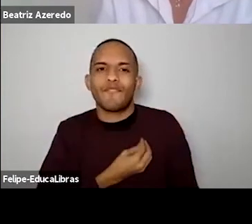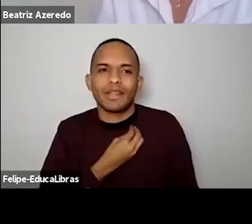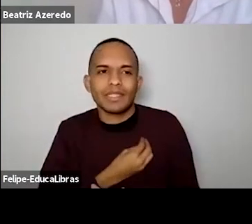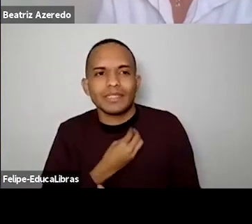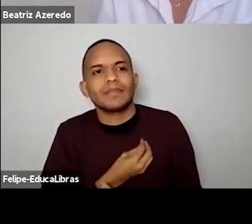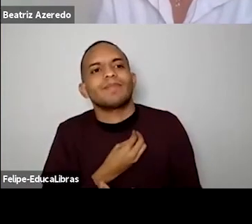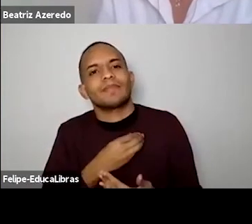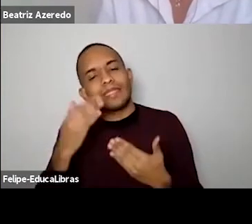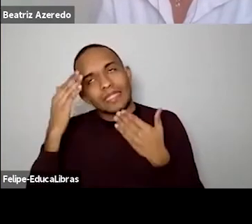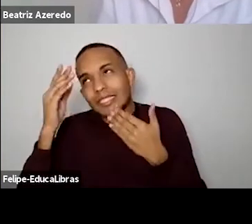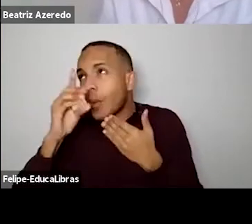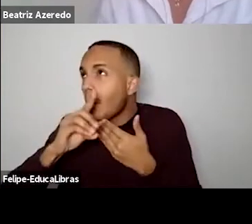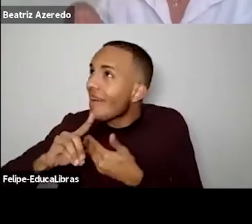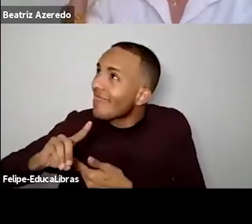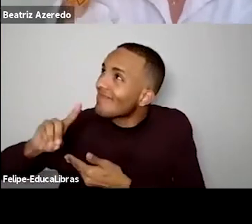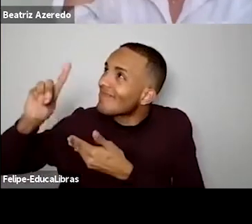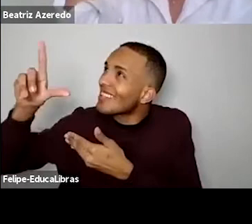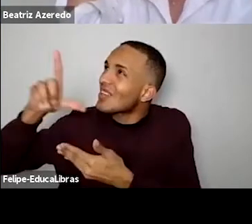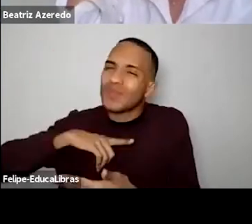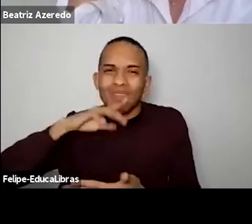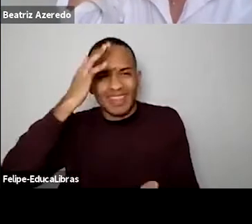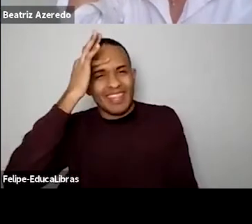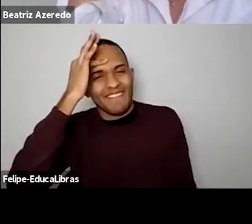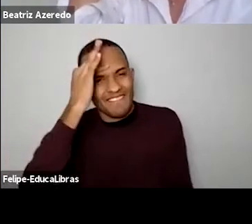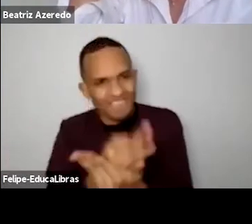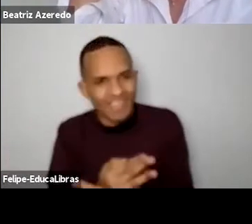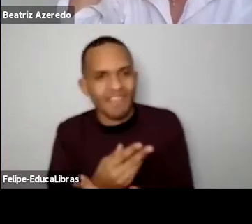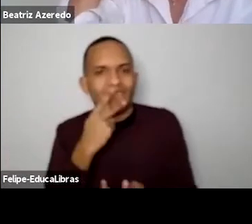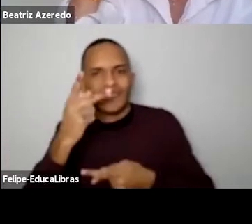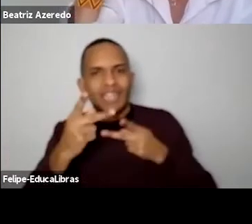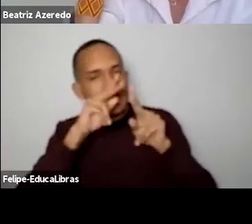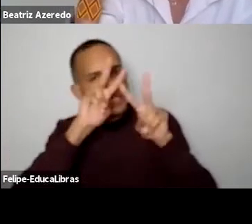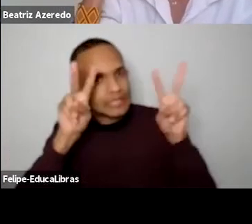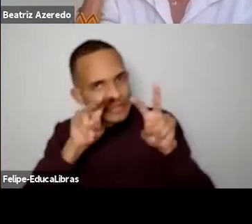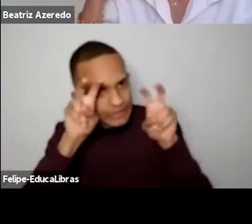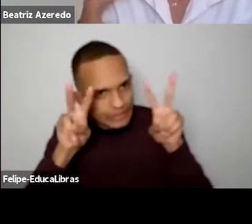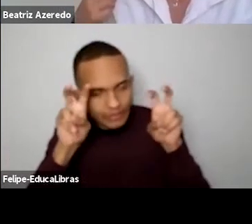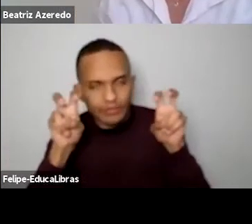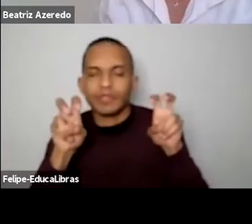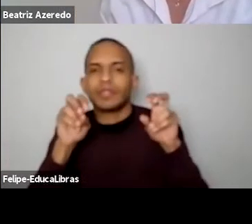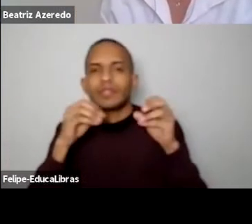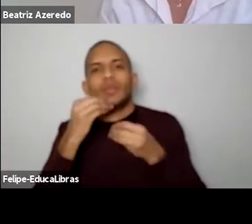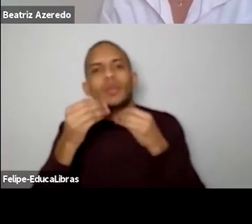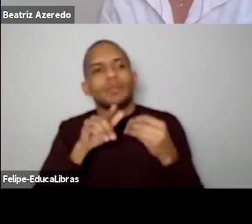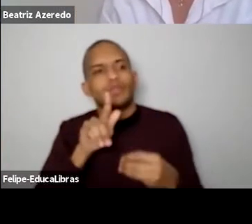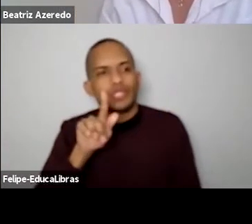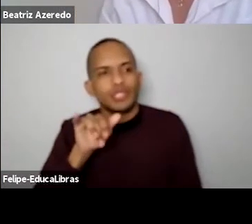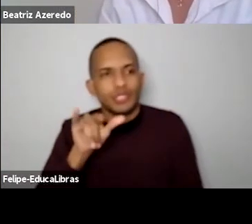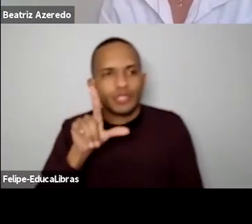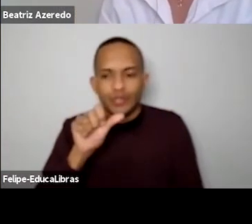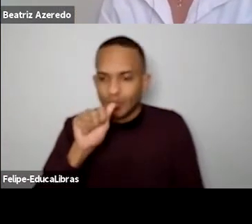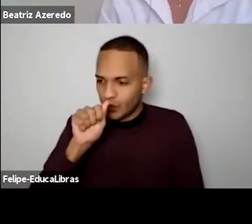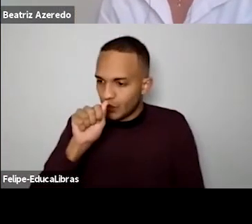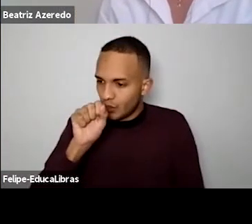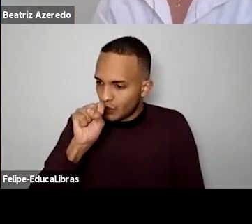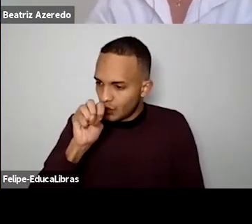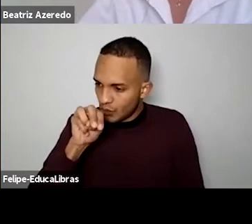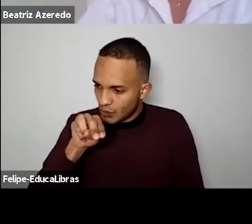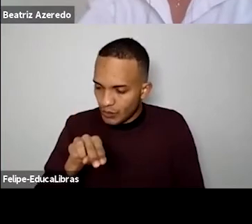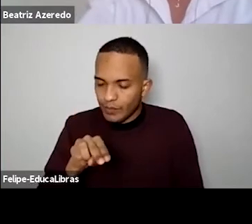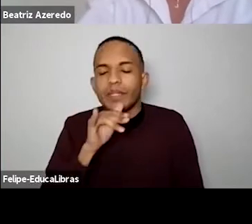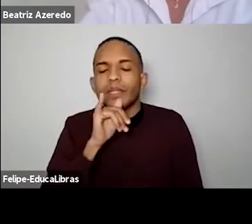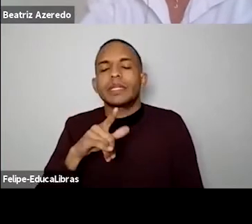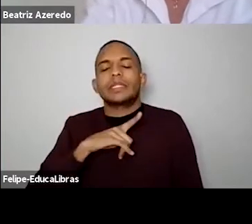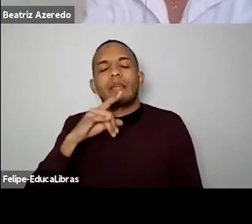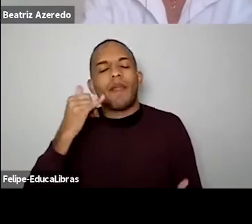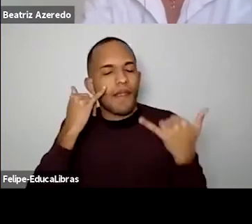a Deus, né? Ter a fé, né? Quando a gente está falando na questão do Gilson, né? E tem um dos dados aí no